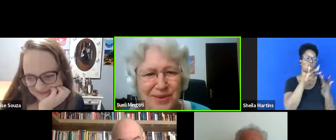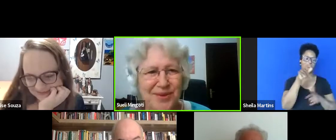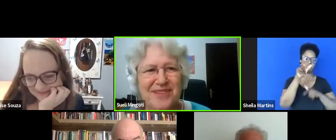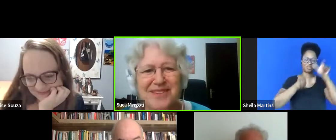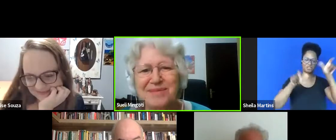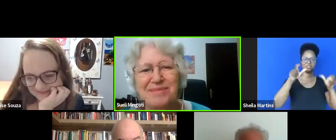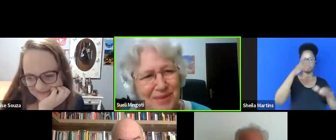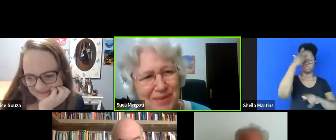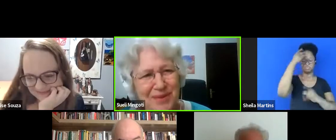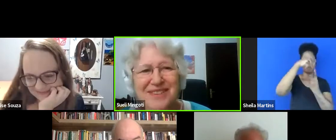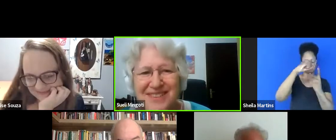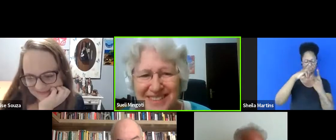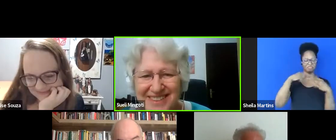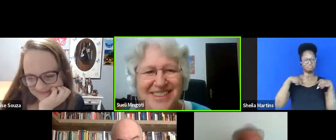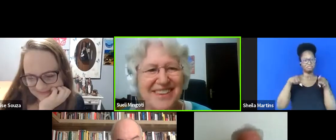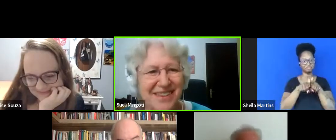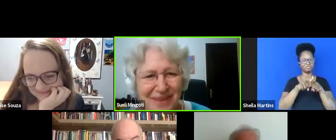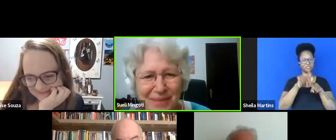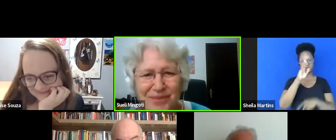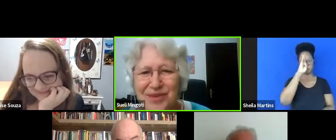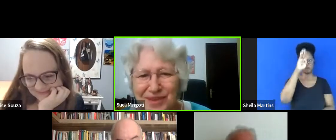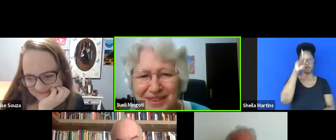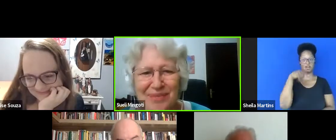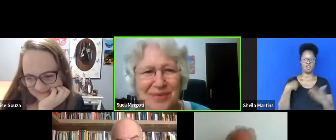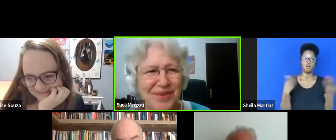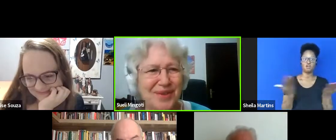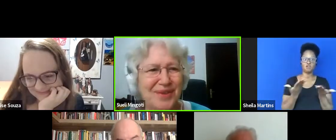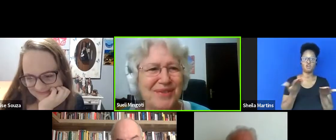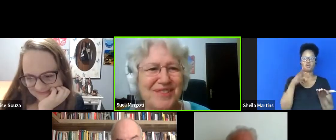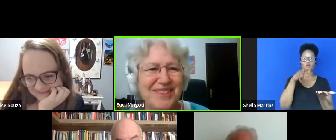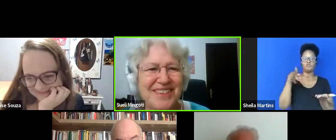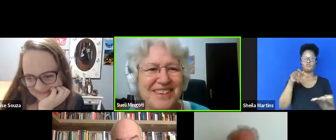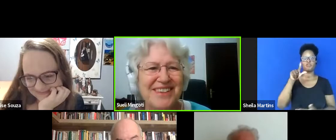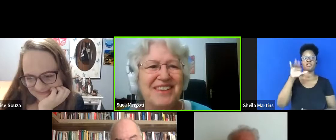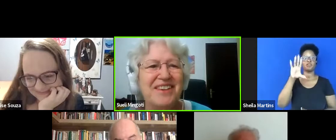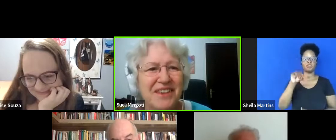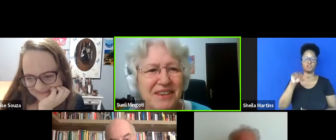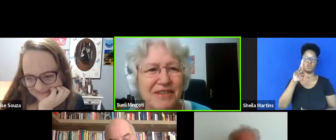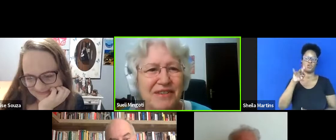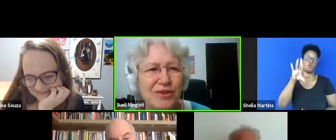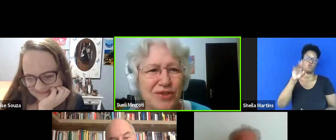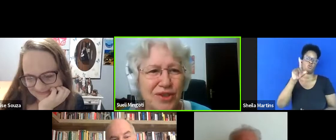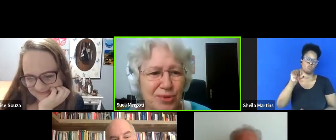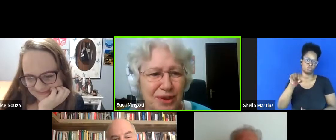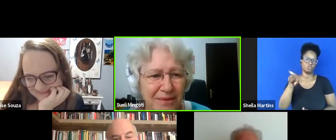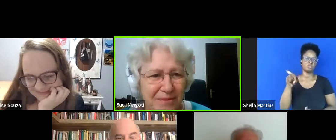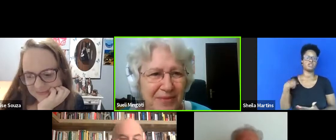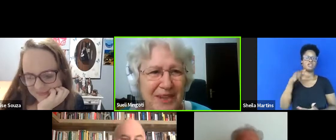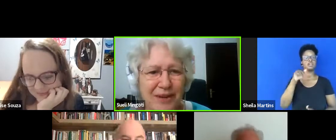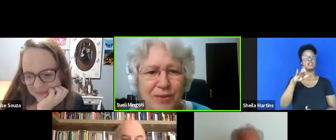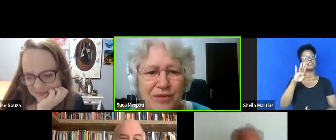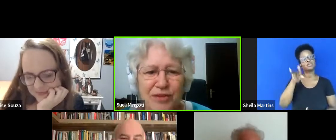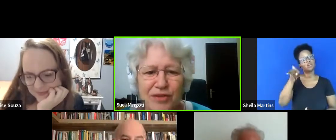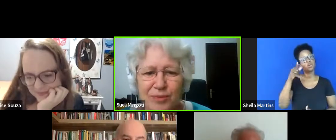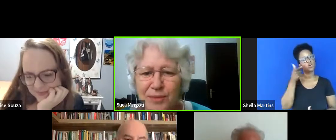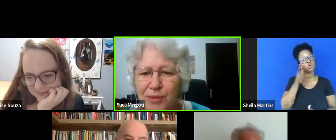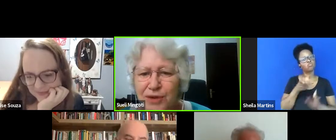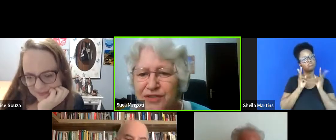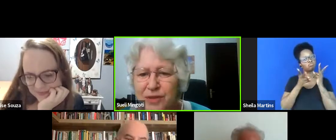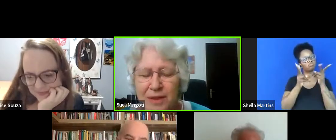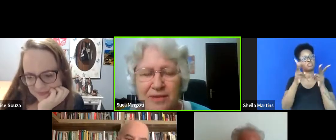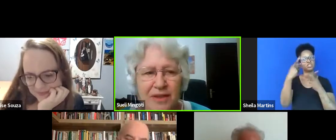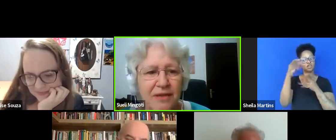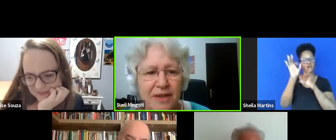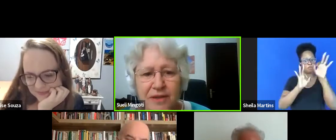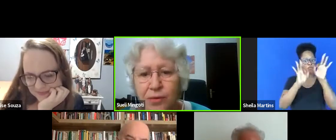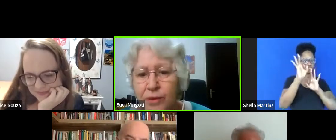da Fiocruz, e principalmente nesse caso, né, professor Léo, professor Romulo, e que a Annelise continue, né, com os seus